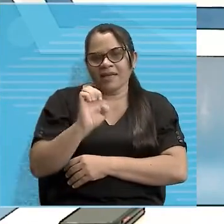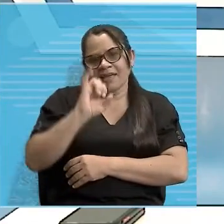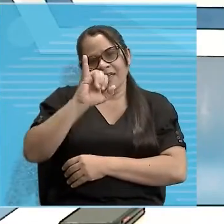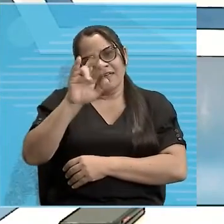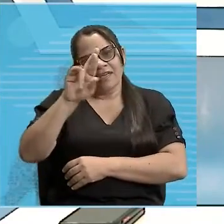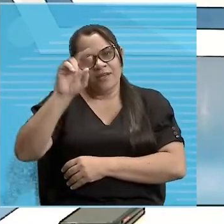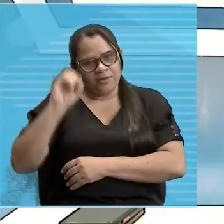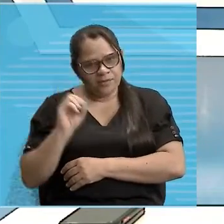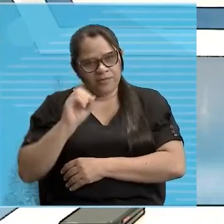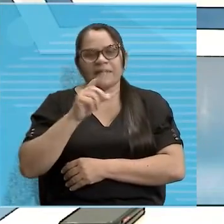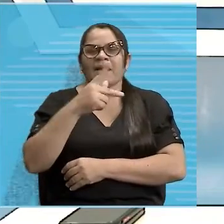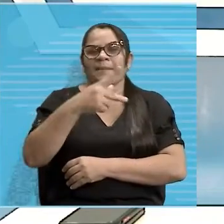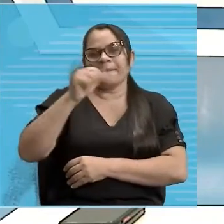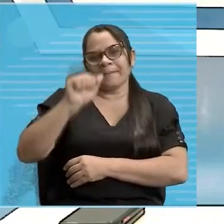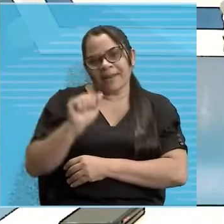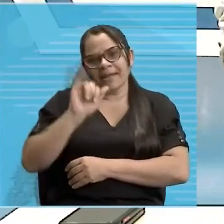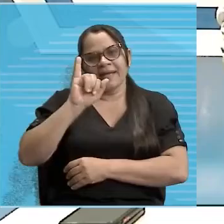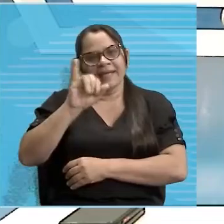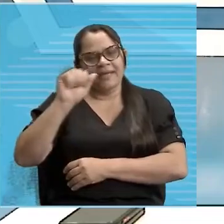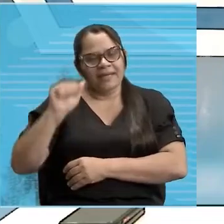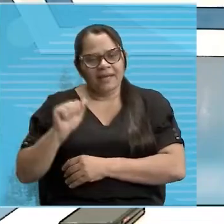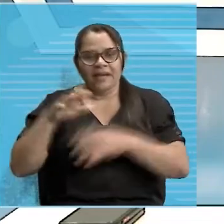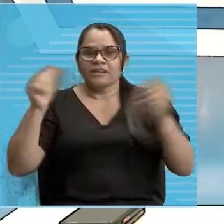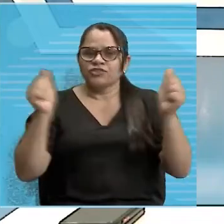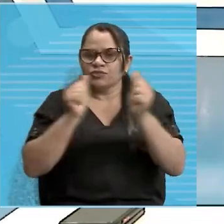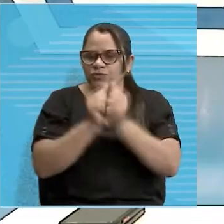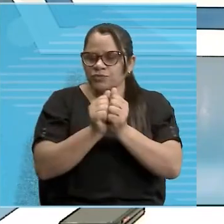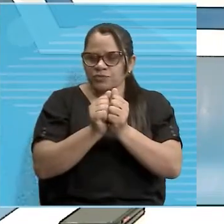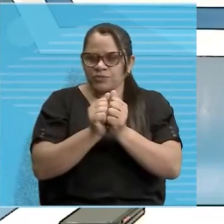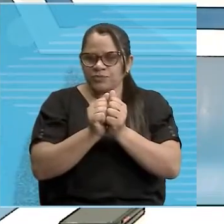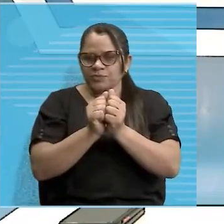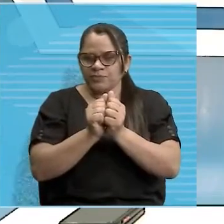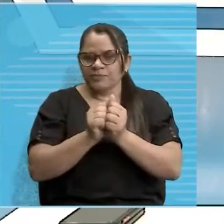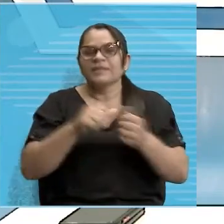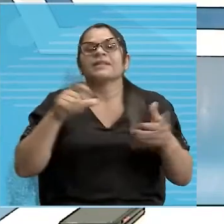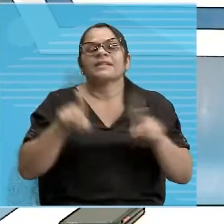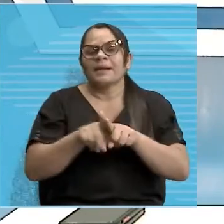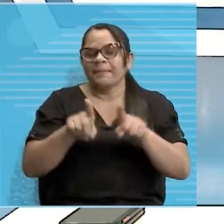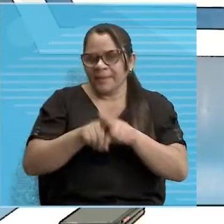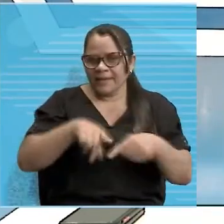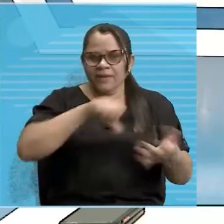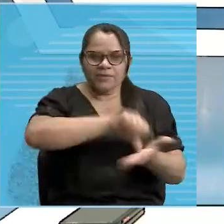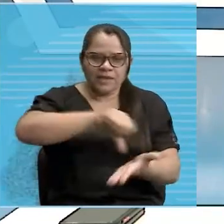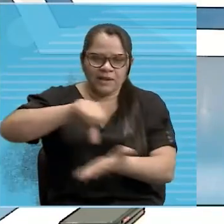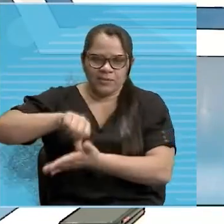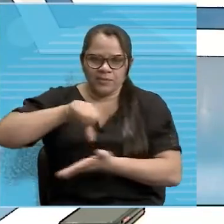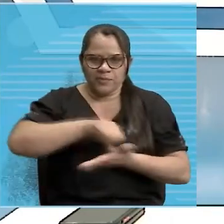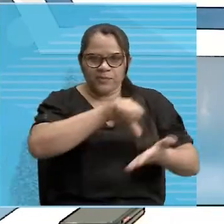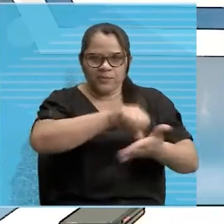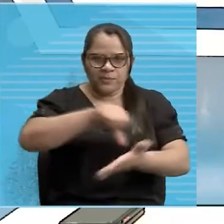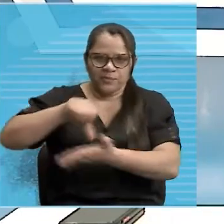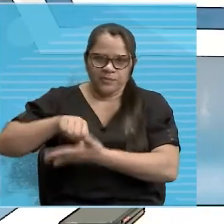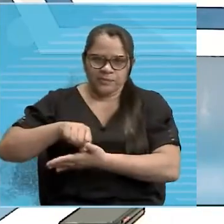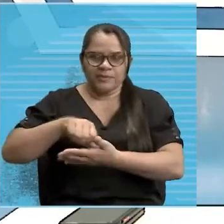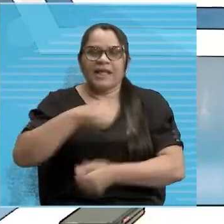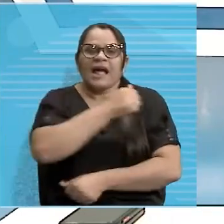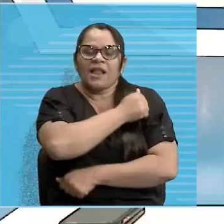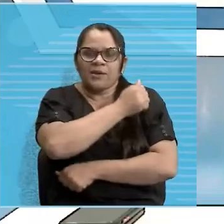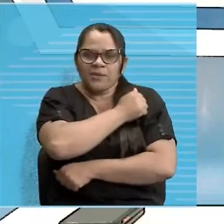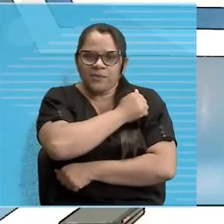estão aqui com a gente, tá? Galerinha também está presente diretamente de